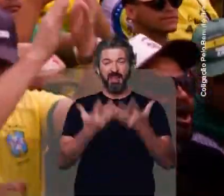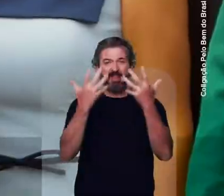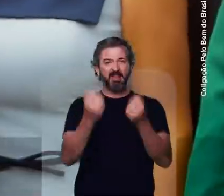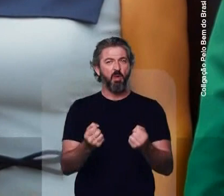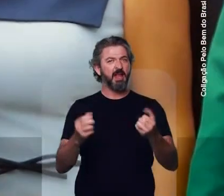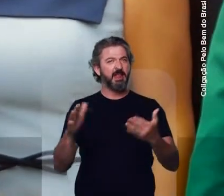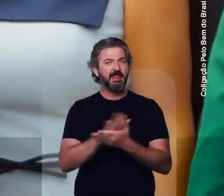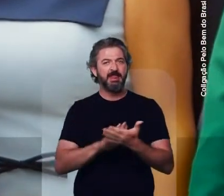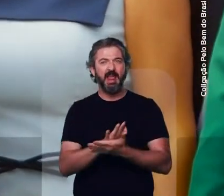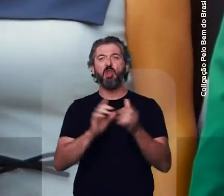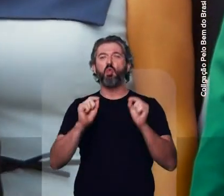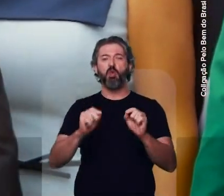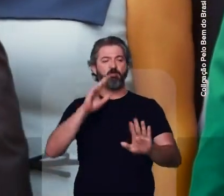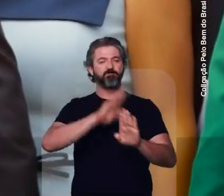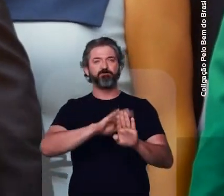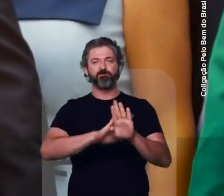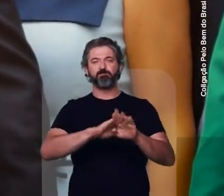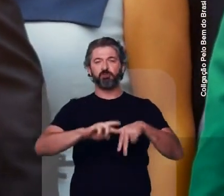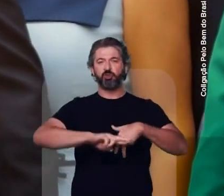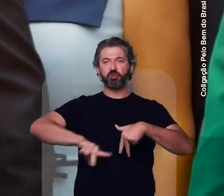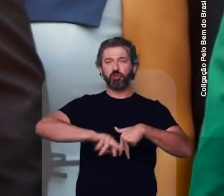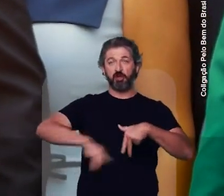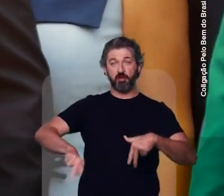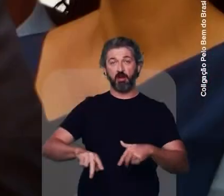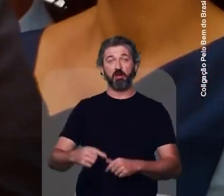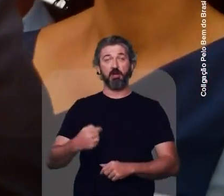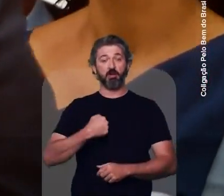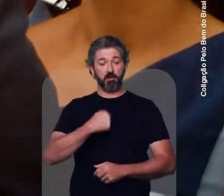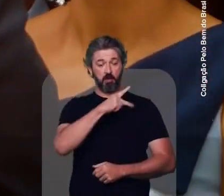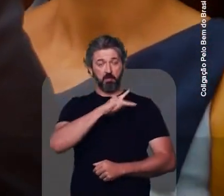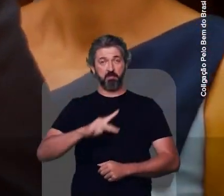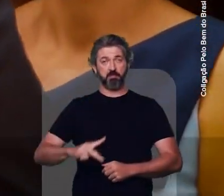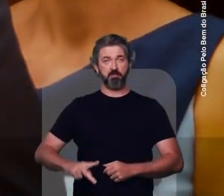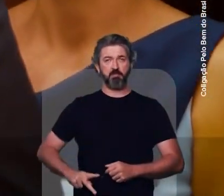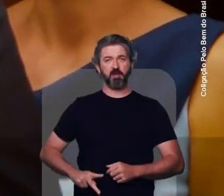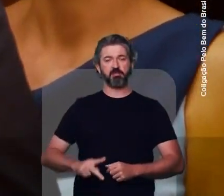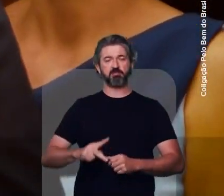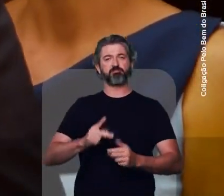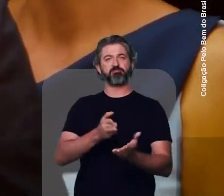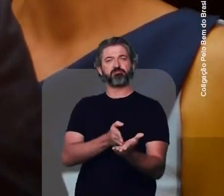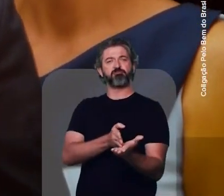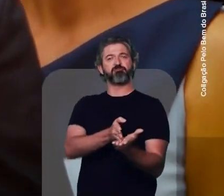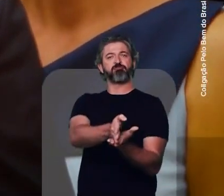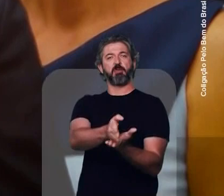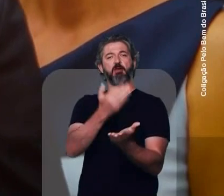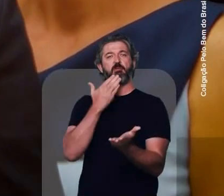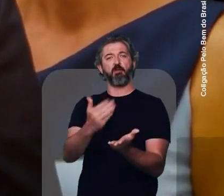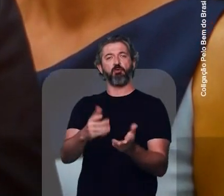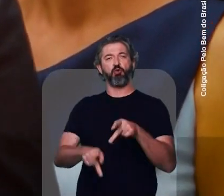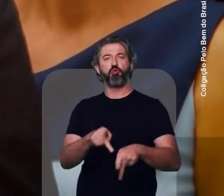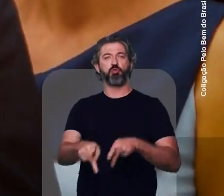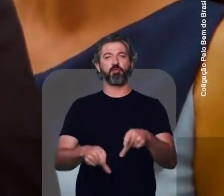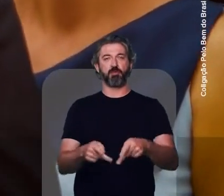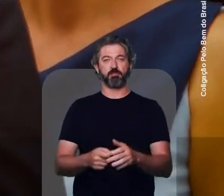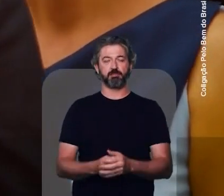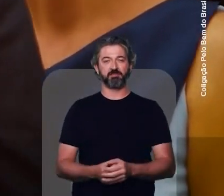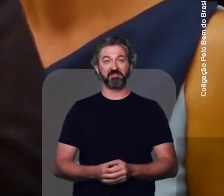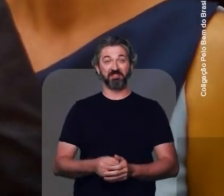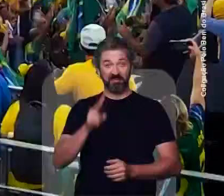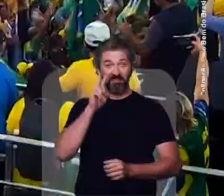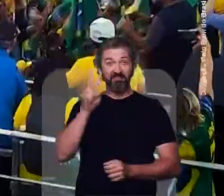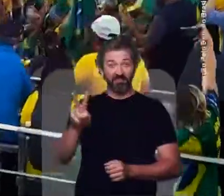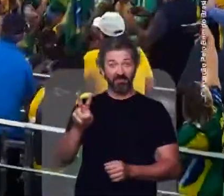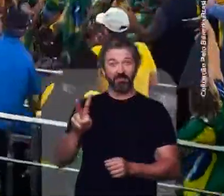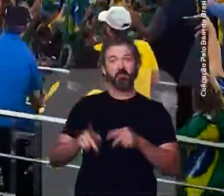que não admite a ideologia de gênero, e um presidente que deve lealdade ao seu